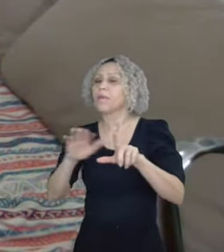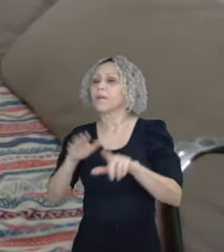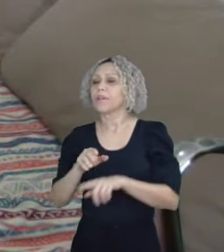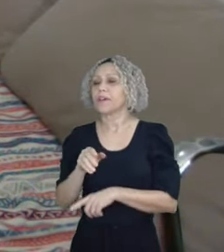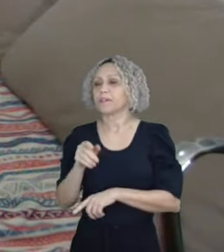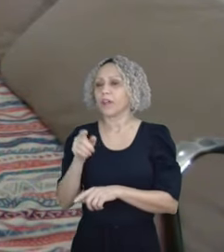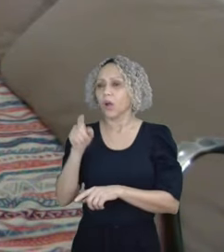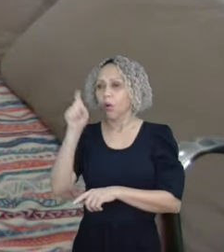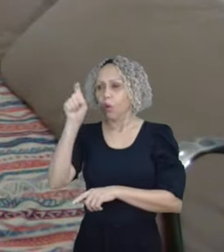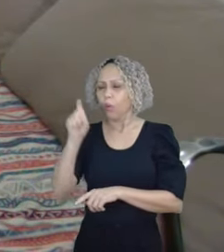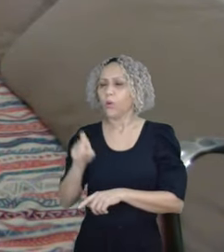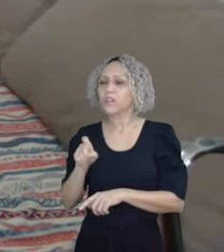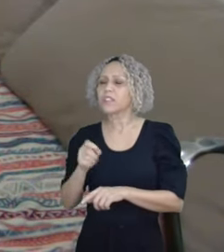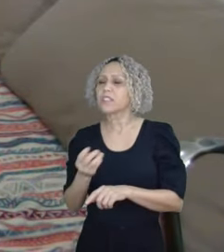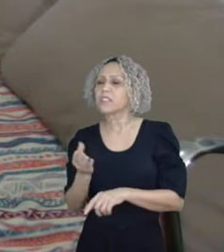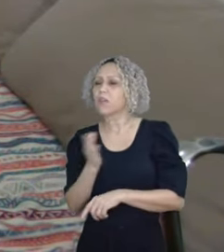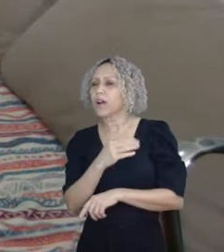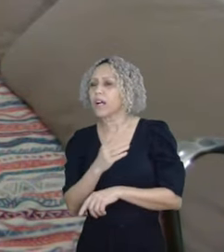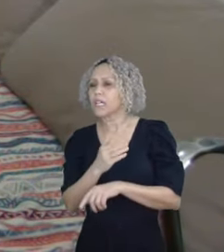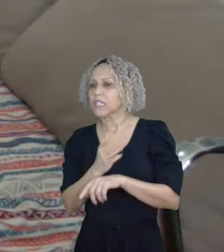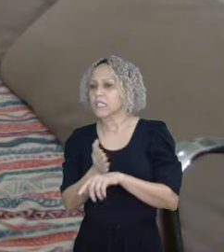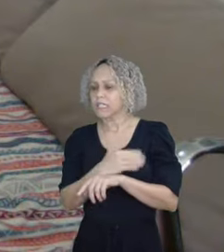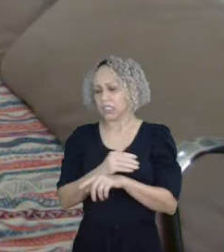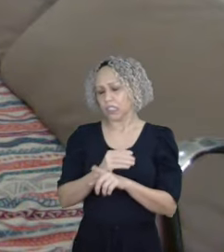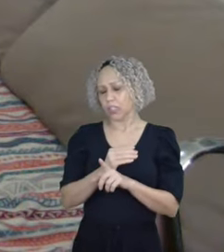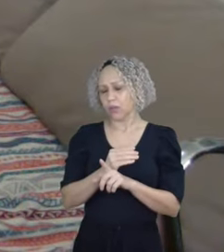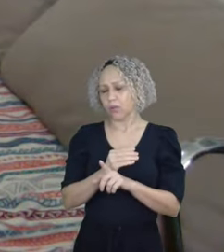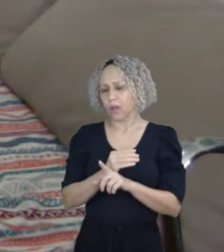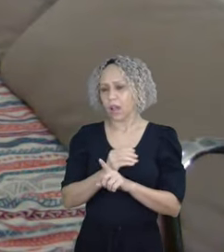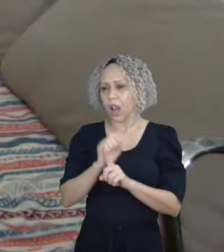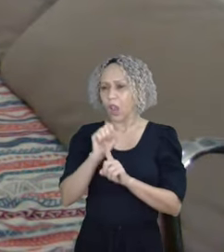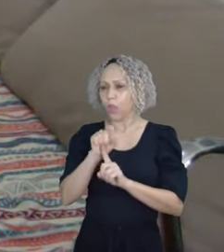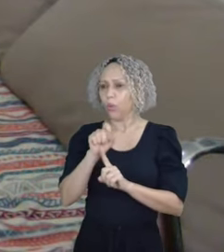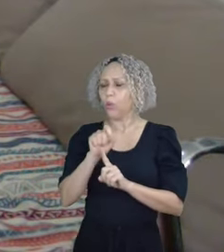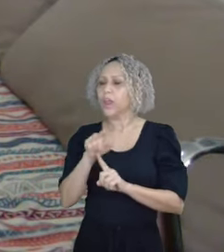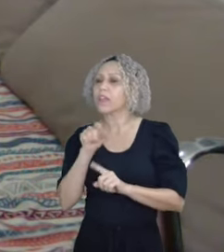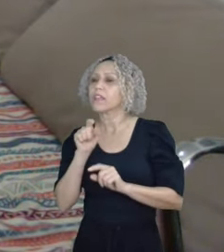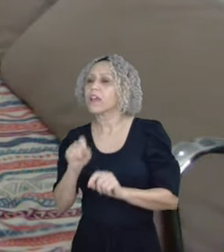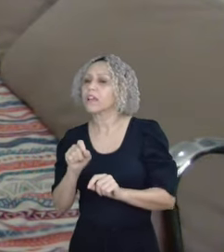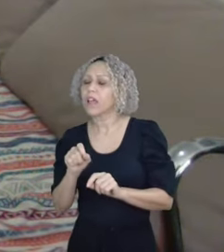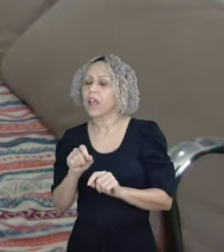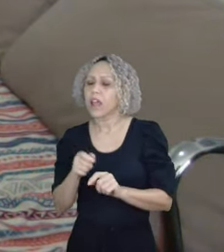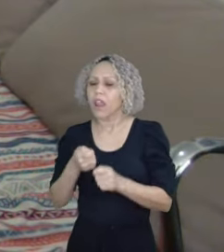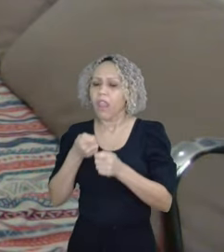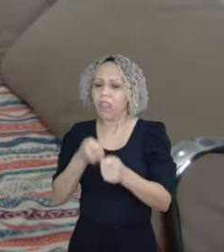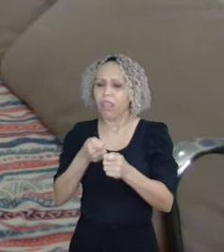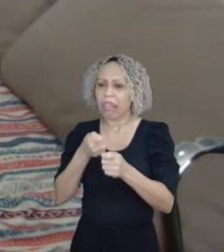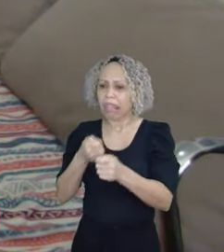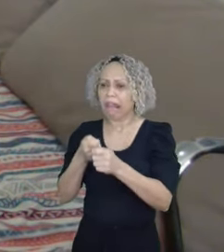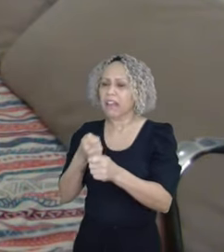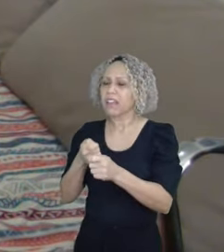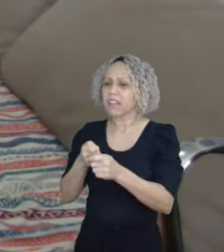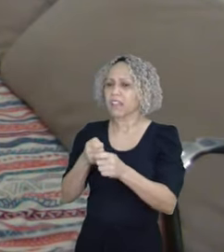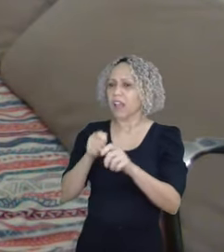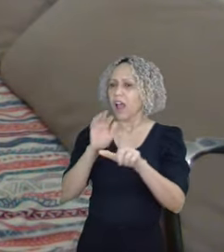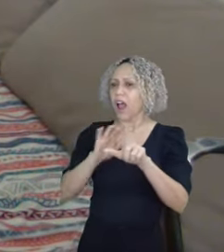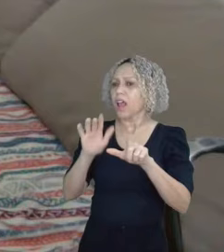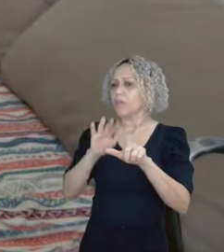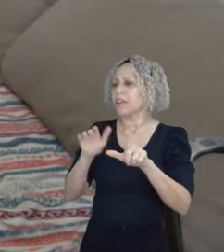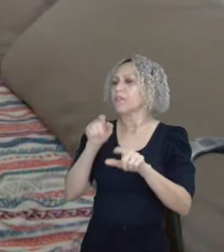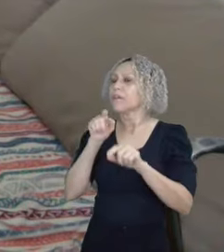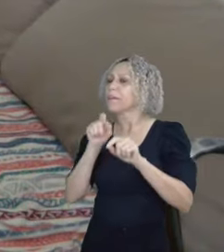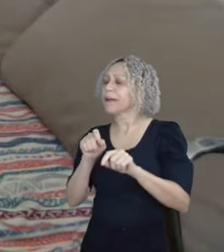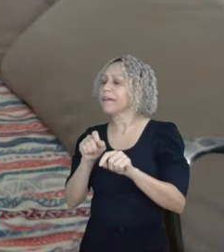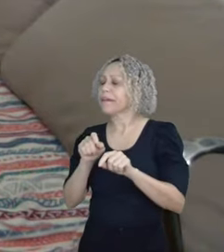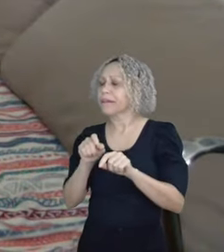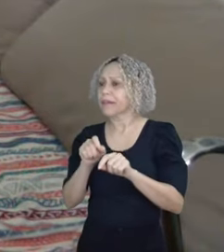o antigo Twitter, para dar voz aí para essa gente, mas principalmente para continuar ganhando muito dinheiro, que é, na verdade, a única coisa